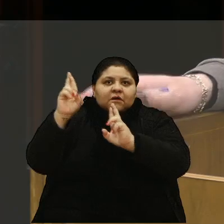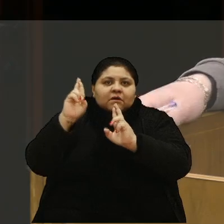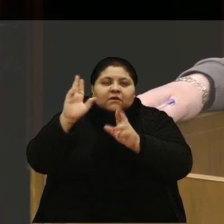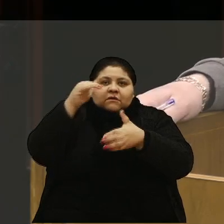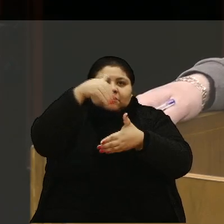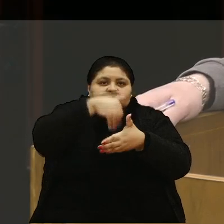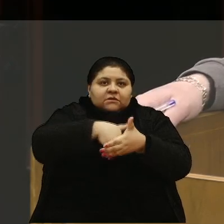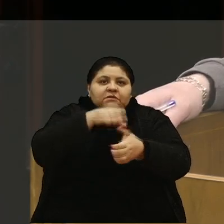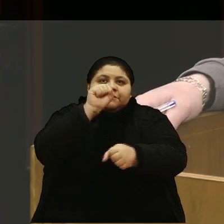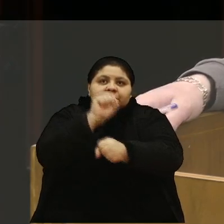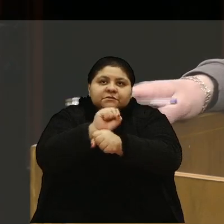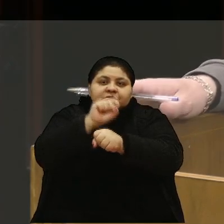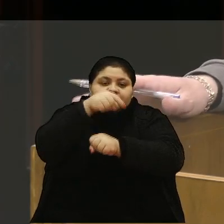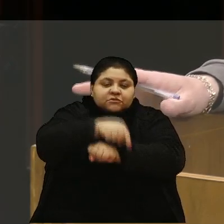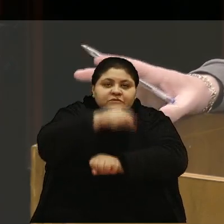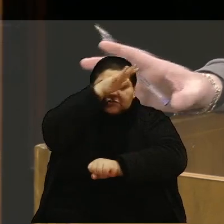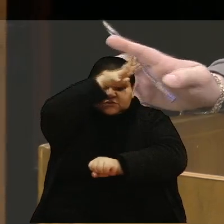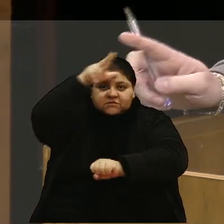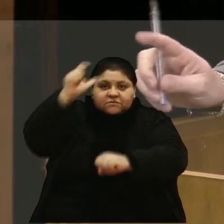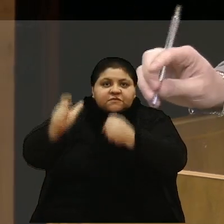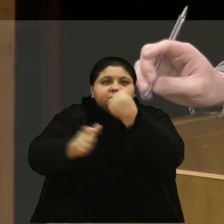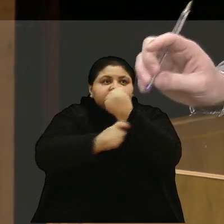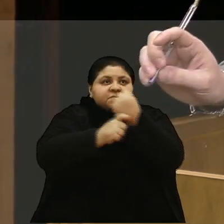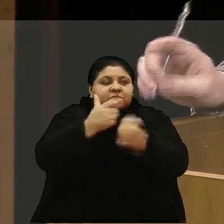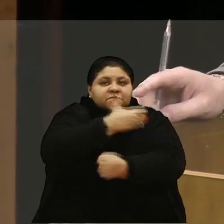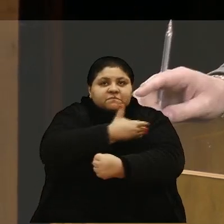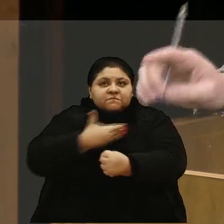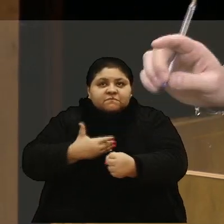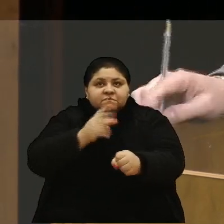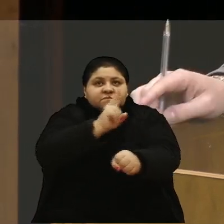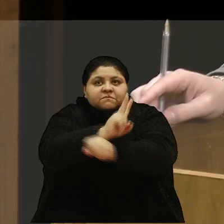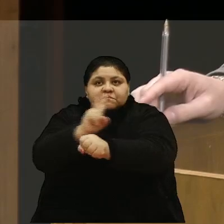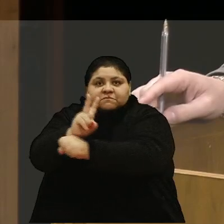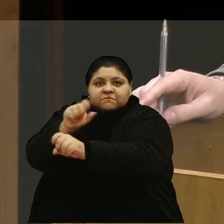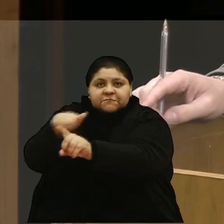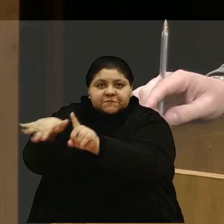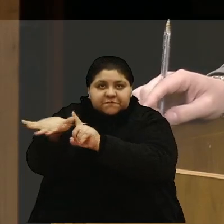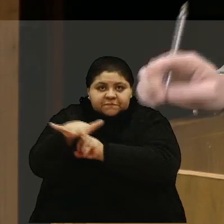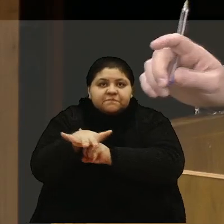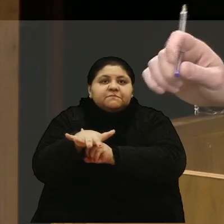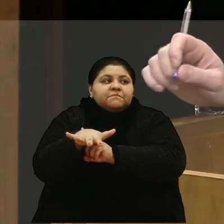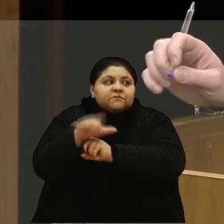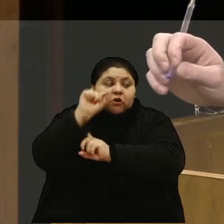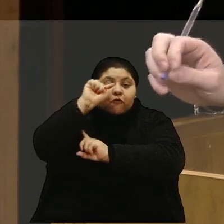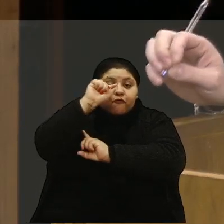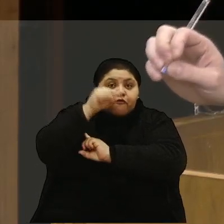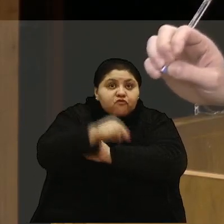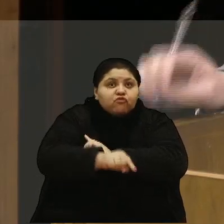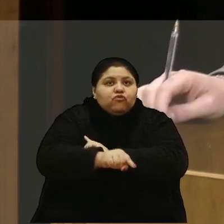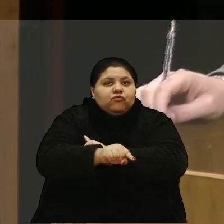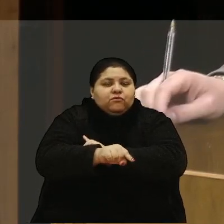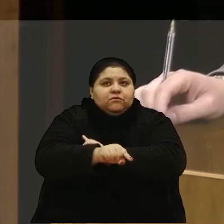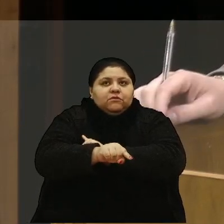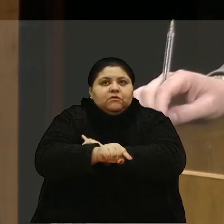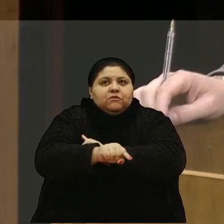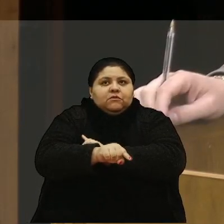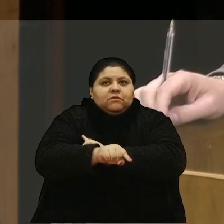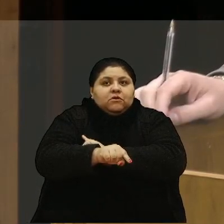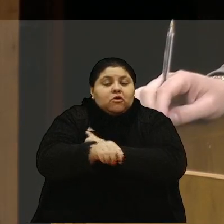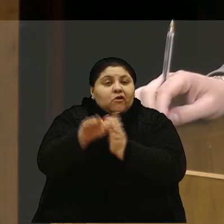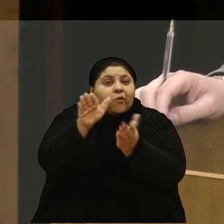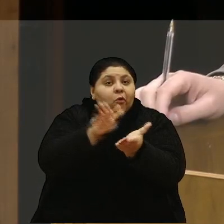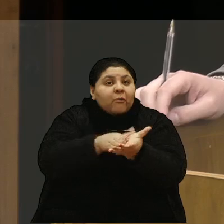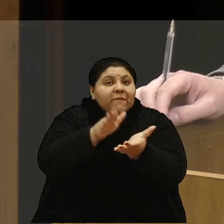tão esperado Fundo Municipal de Segurança Pública e Proteção Social. Fundo tanto cobrado